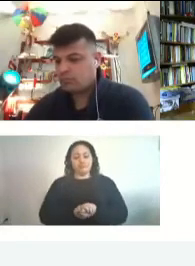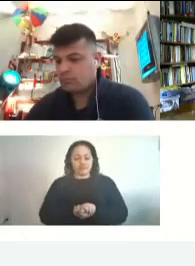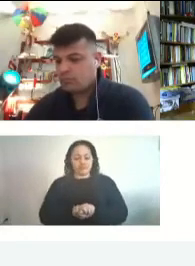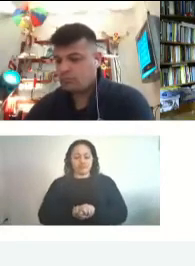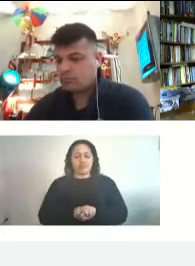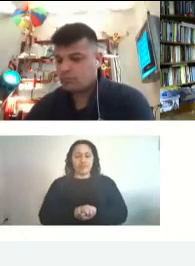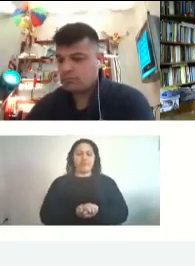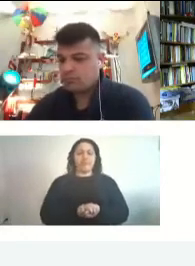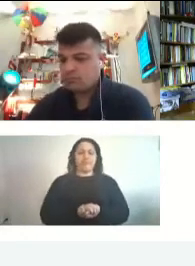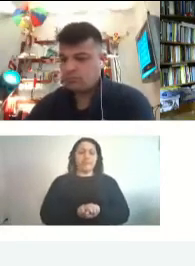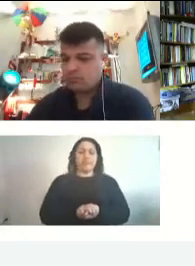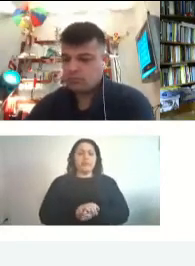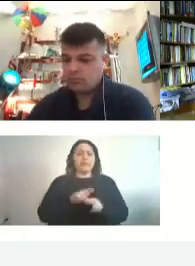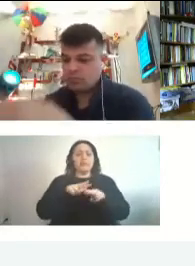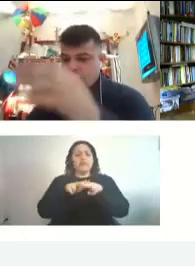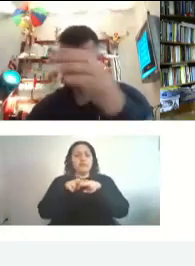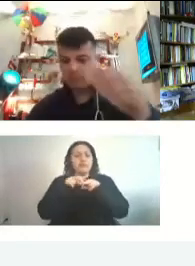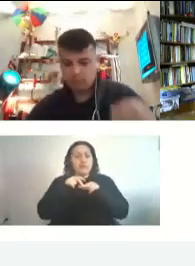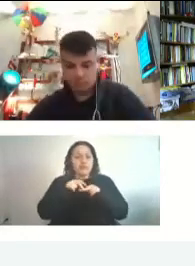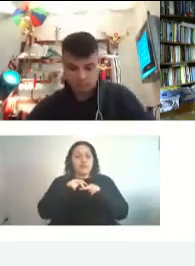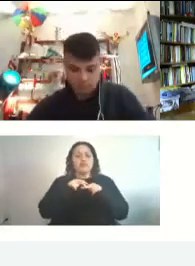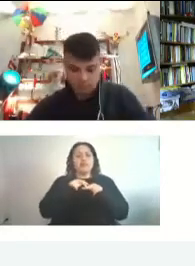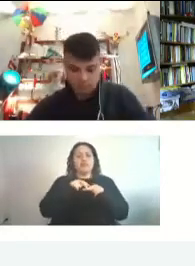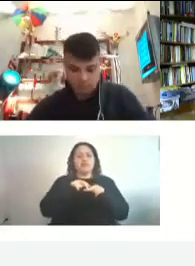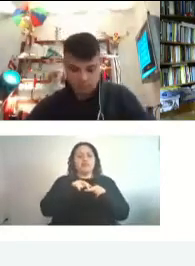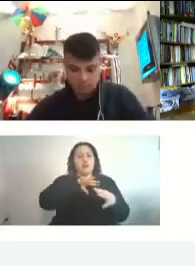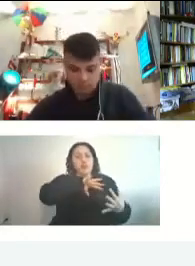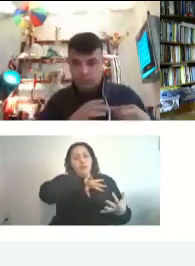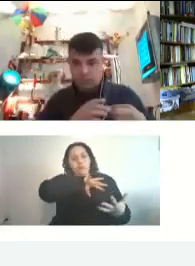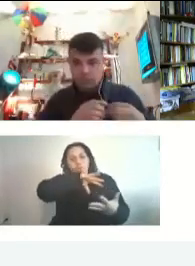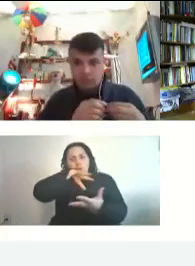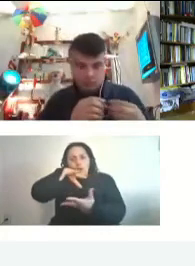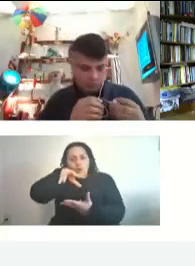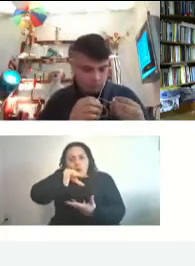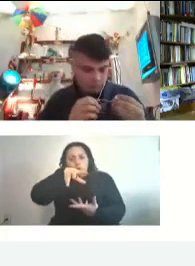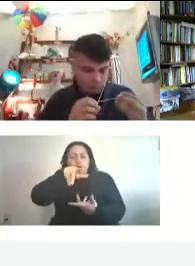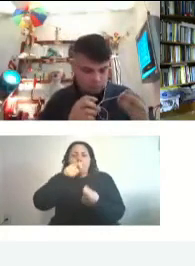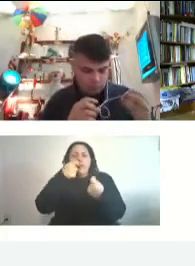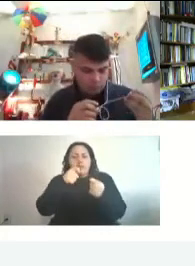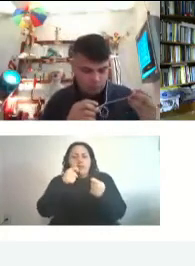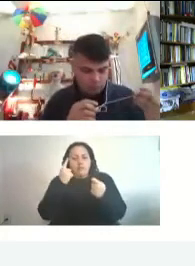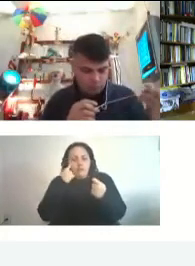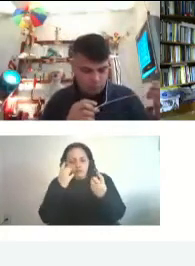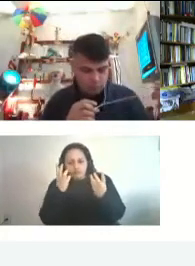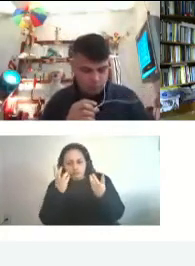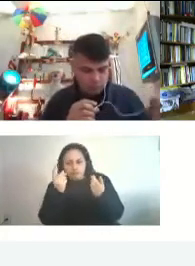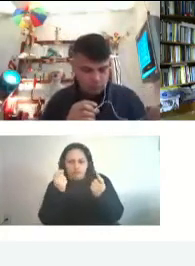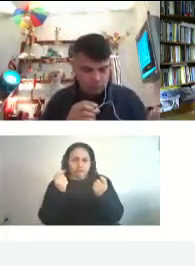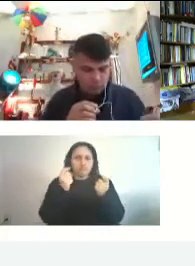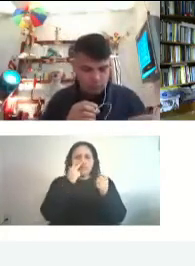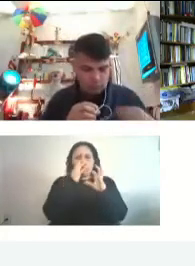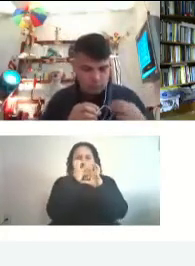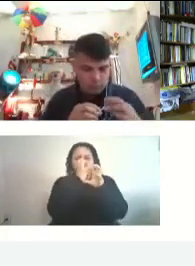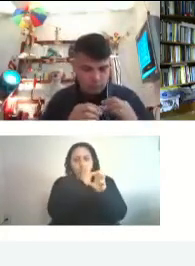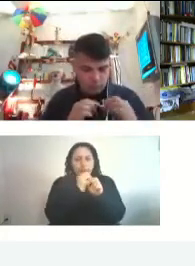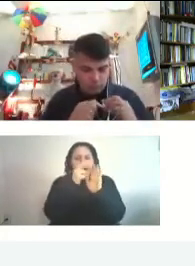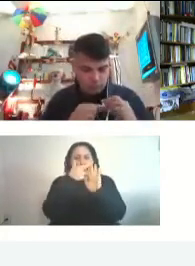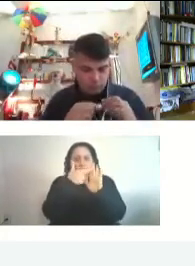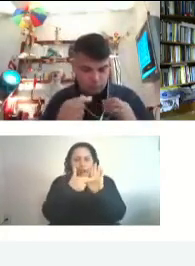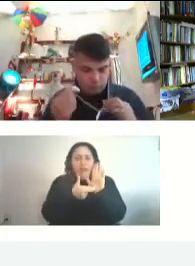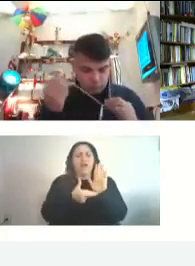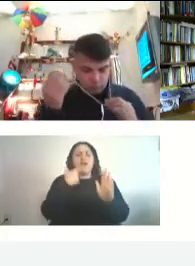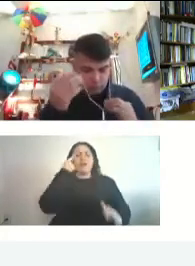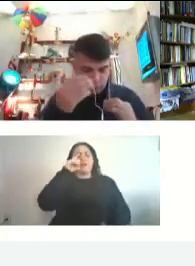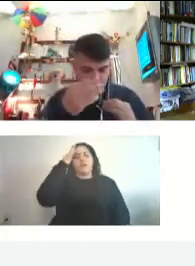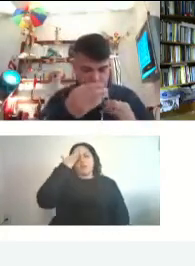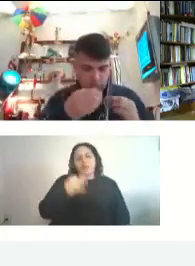precisou ser matematizado para poder ser compreendido, né? E, portanto, o conhecimento, a matematização, ela definiu